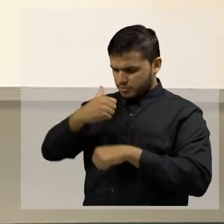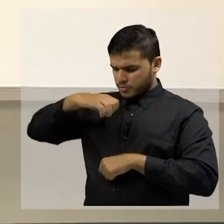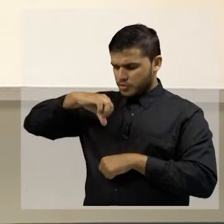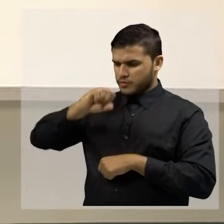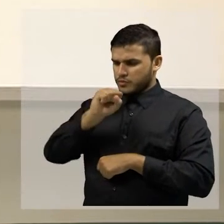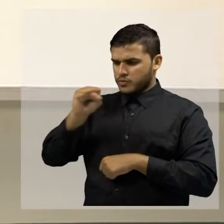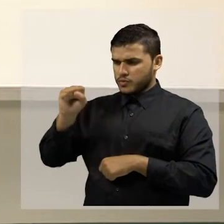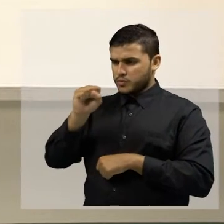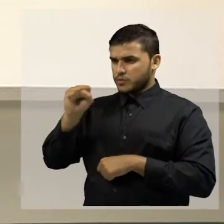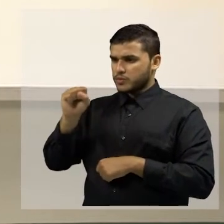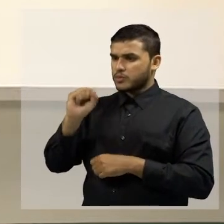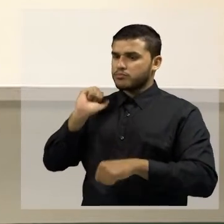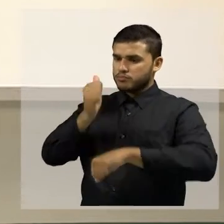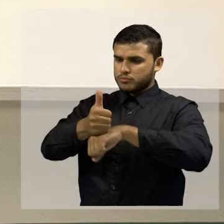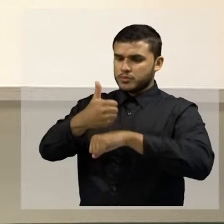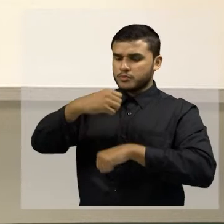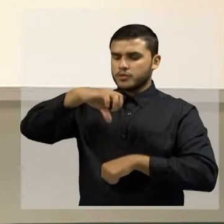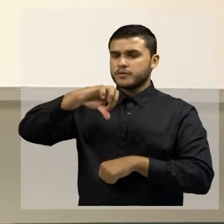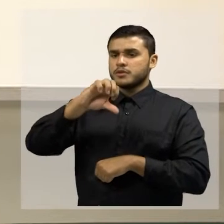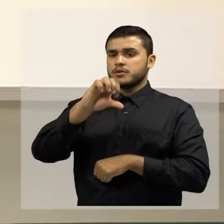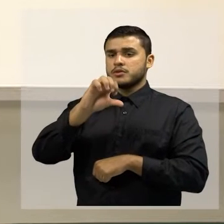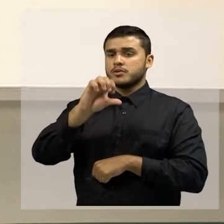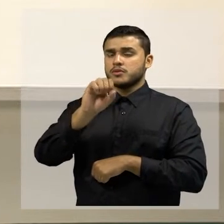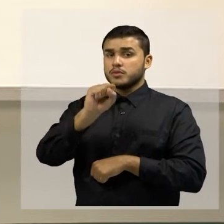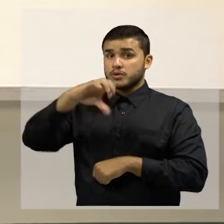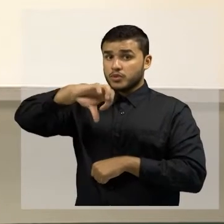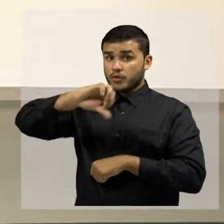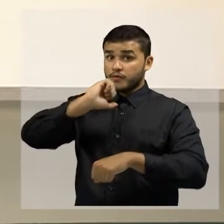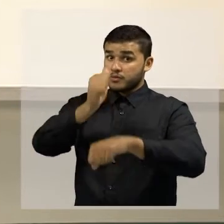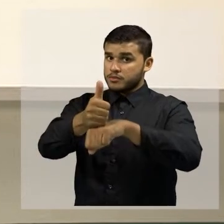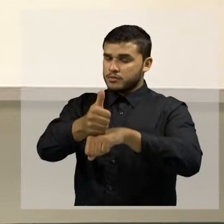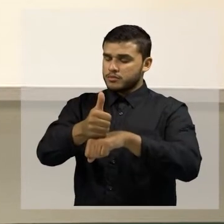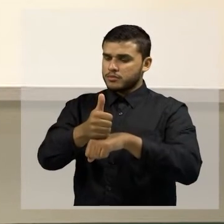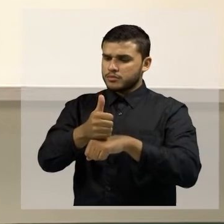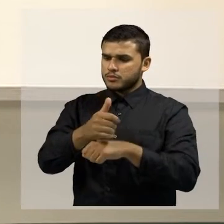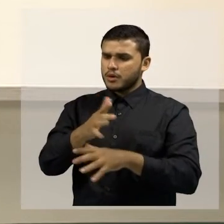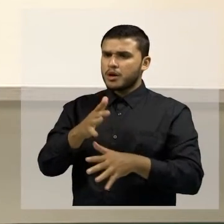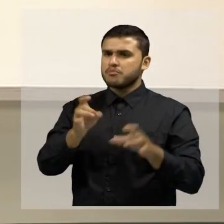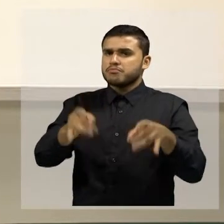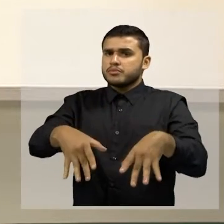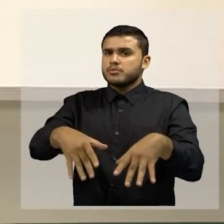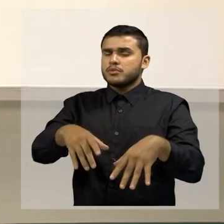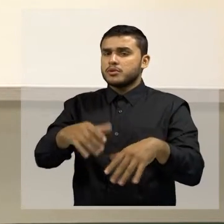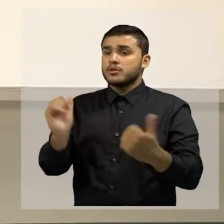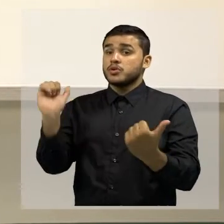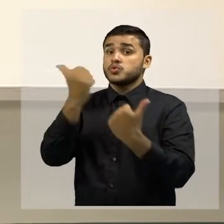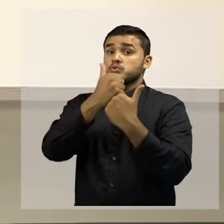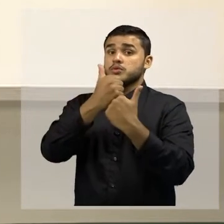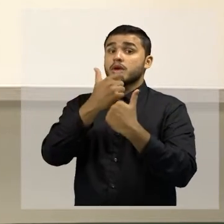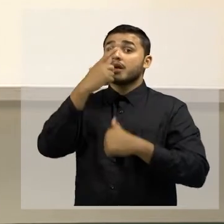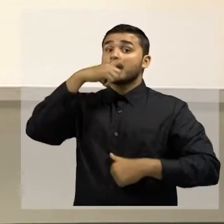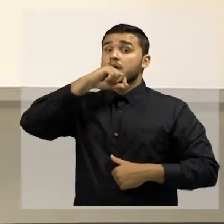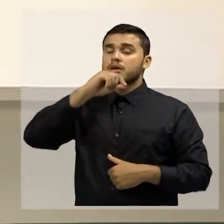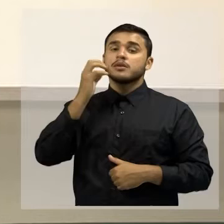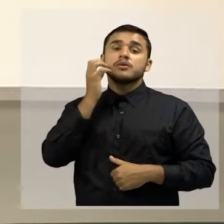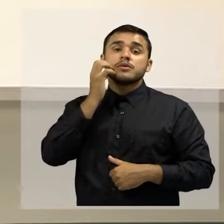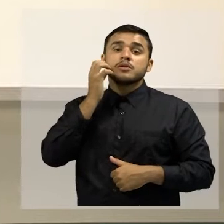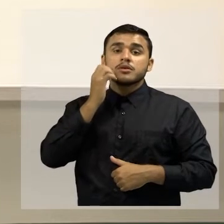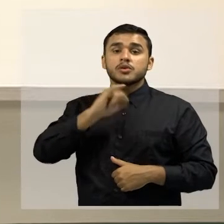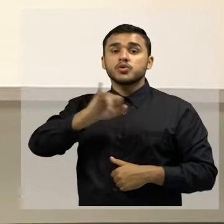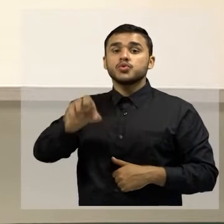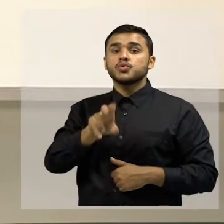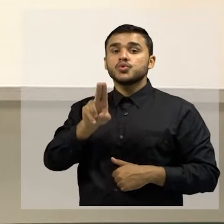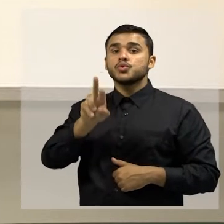assumiu em 89, mas deixou no começo de 90. Quem assumiu foi a figura de Juracy Magalhães. Não